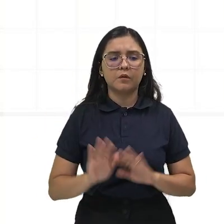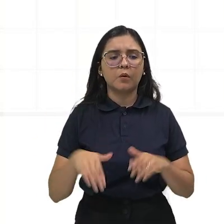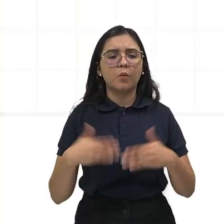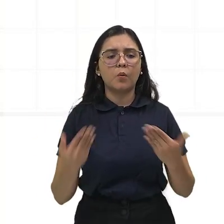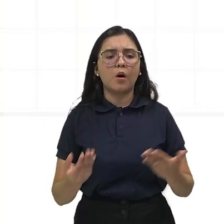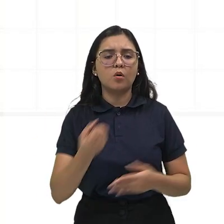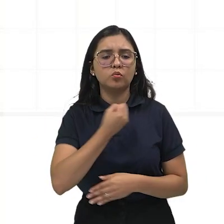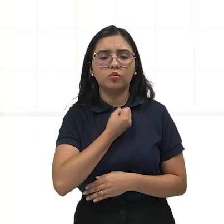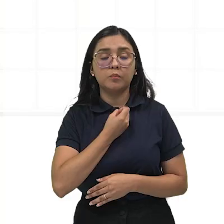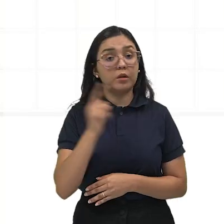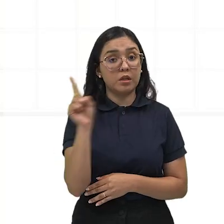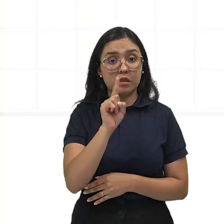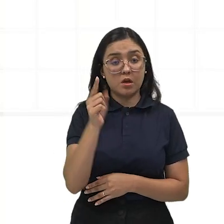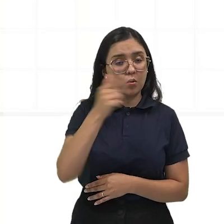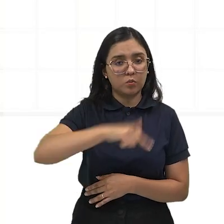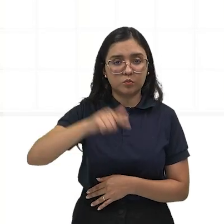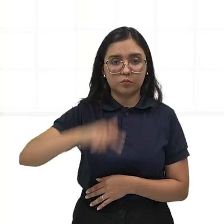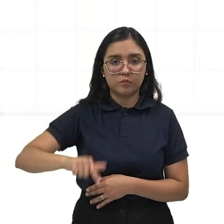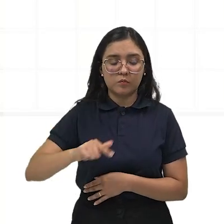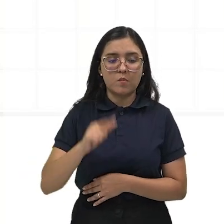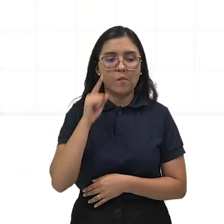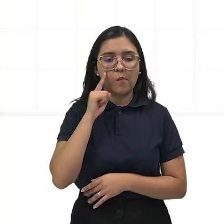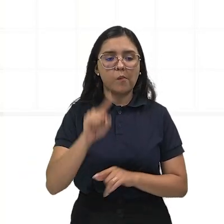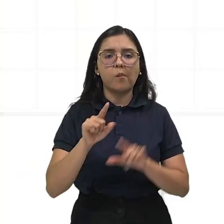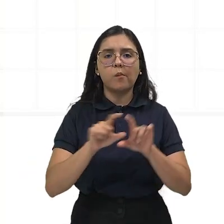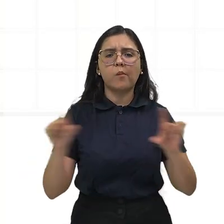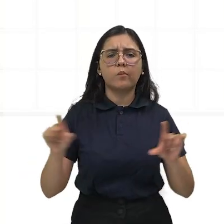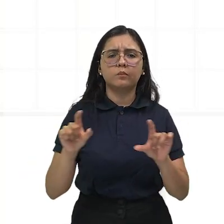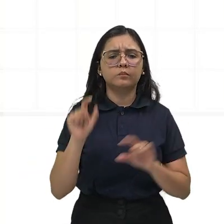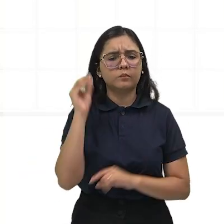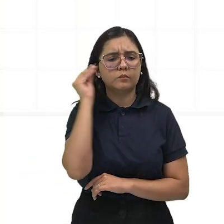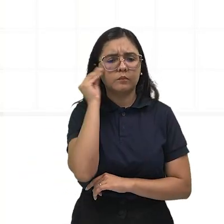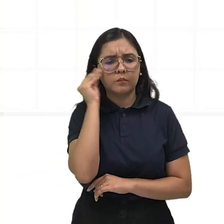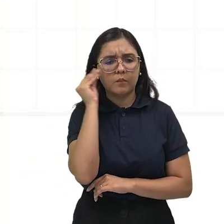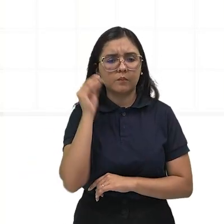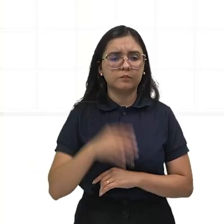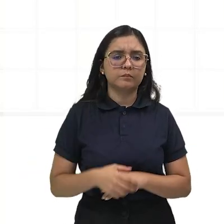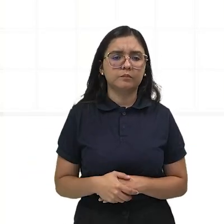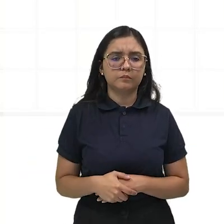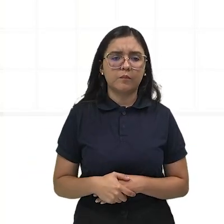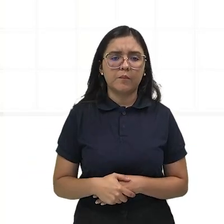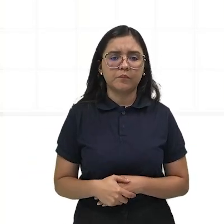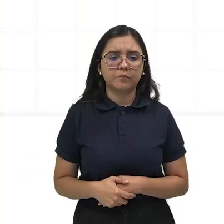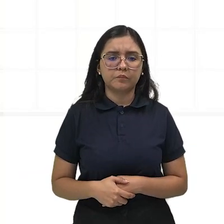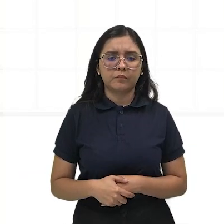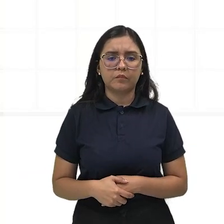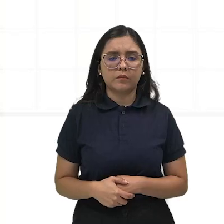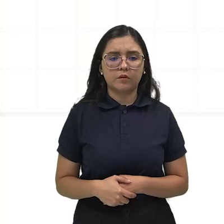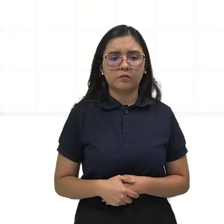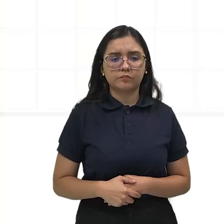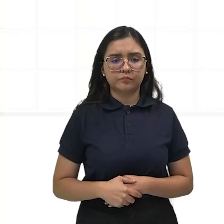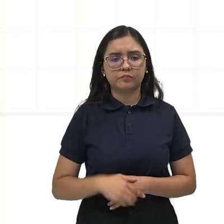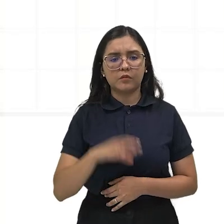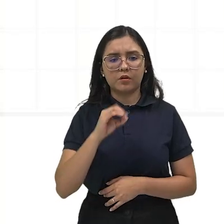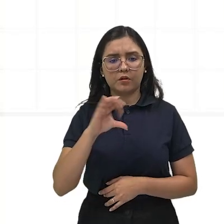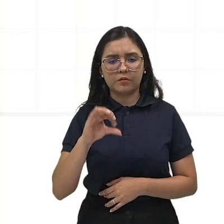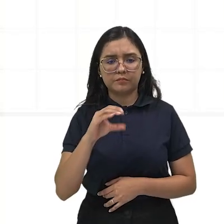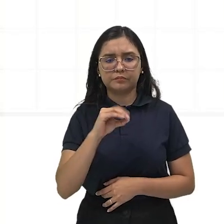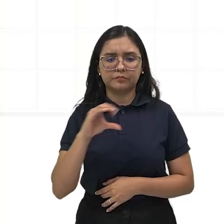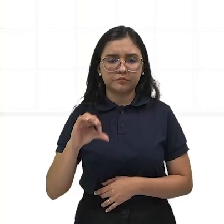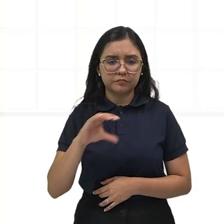o antiperíodo? Então, se nós observarmos, olha lá, aqui é 09,